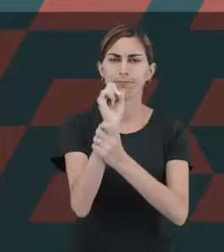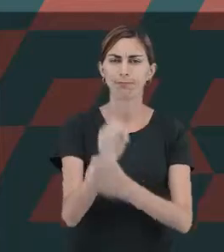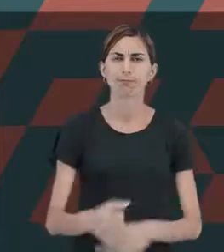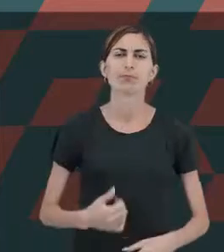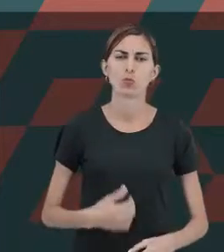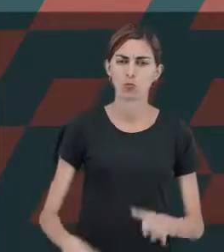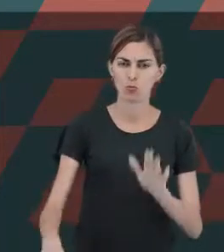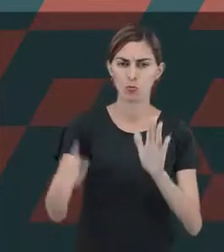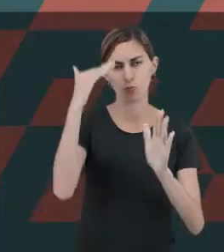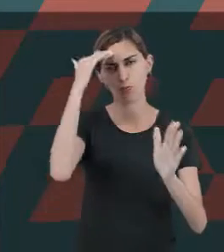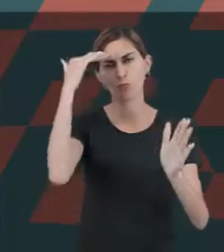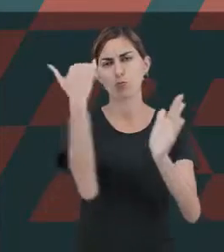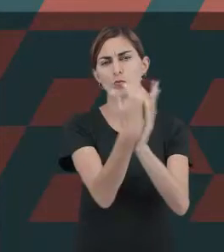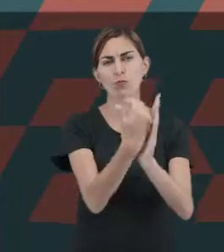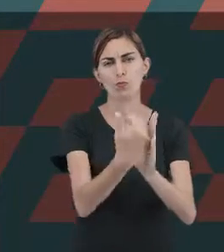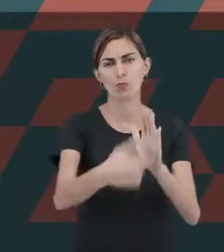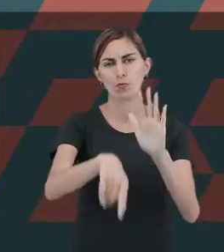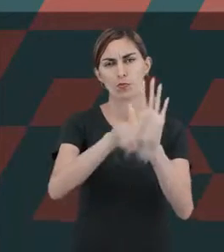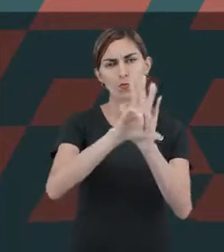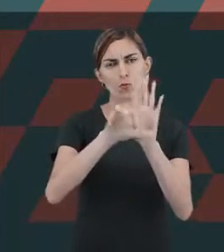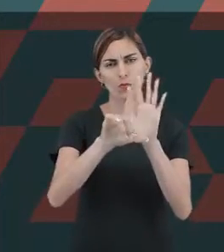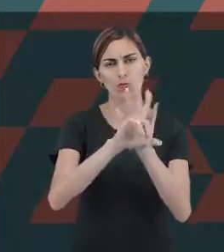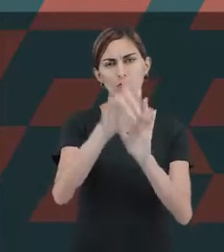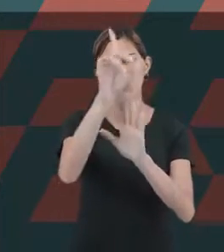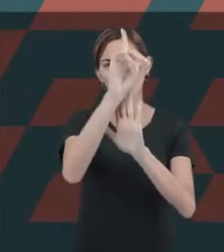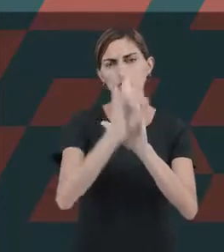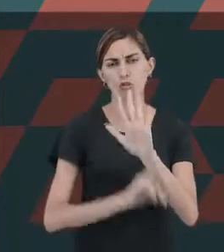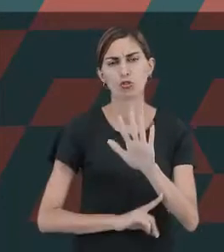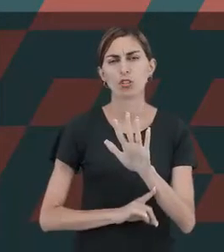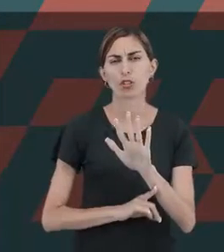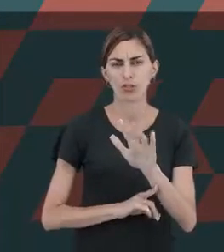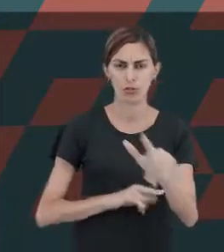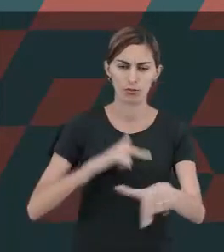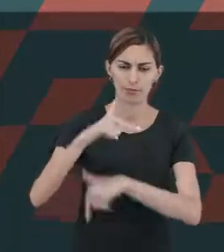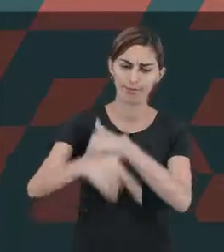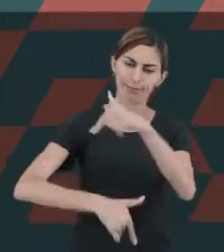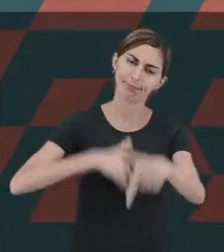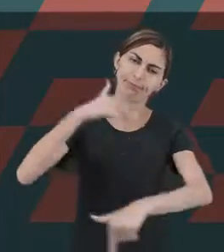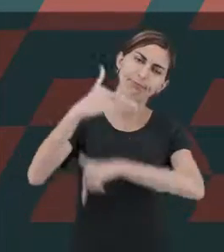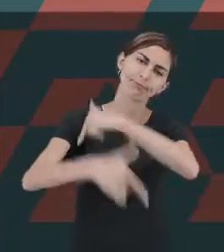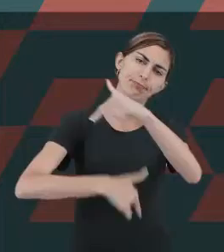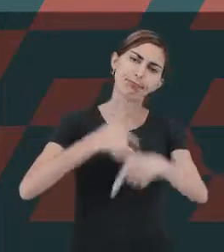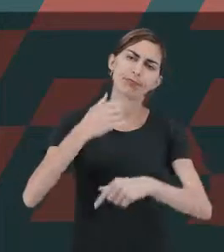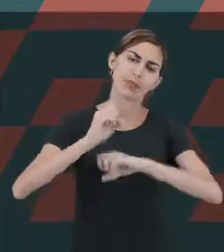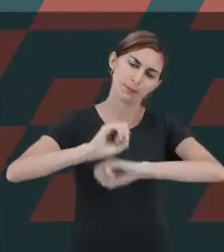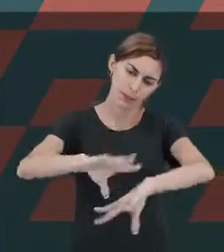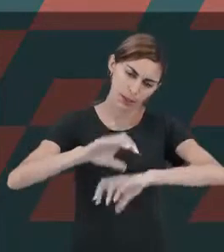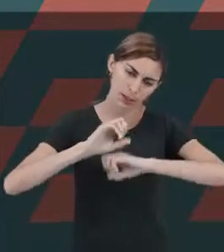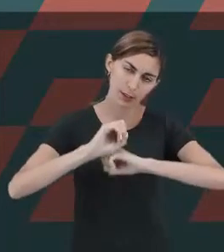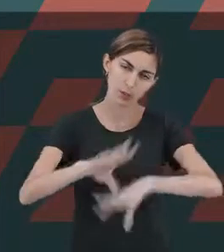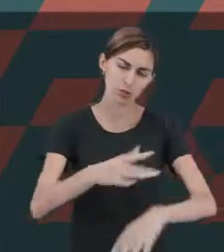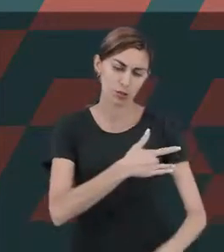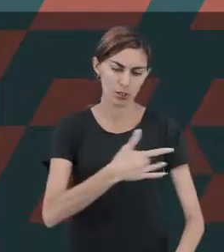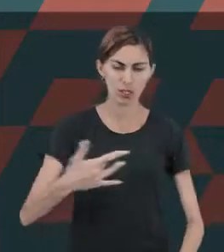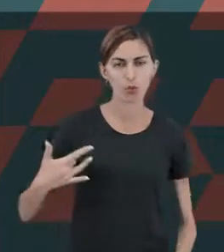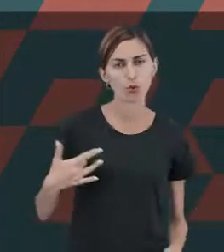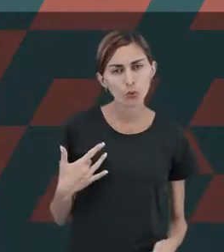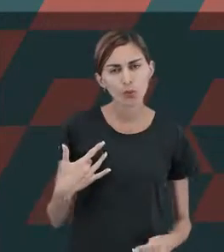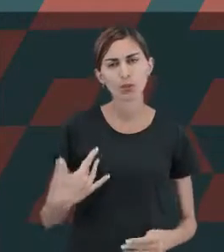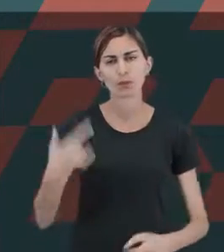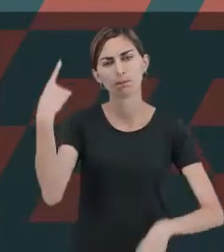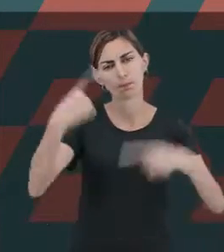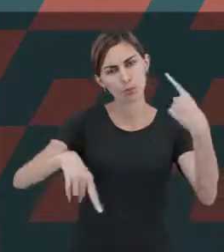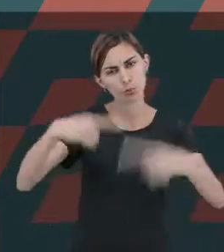o cumprimento das diretrizes e direitos no âmbito do trabalho, educação, saúde